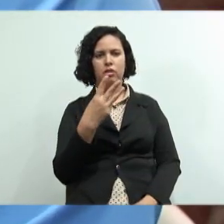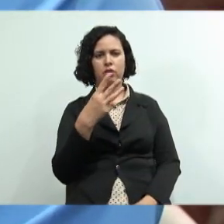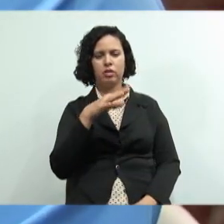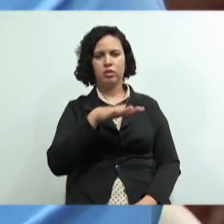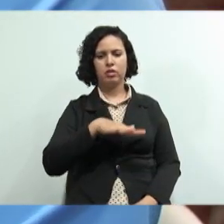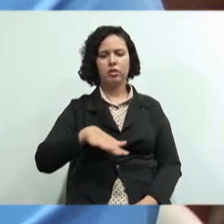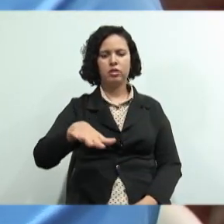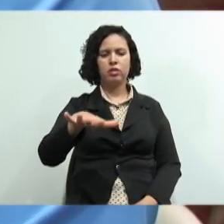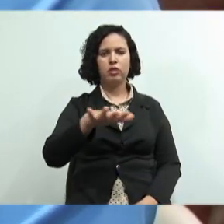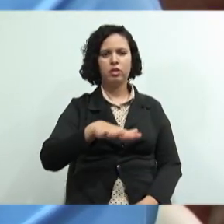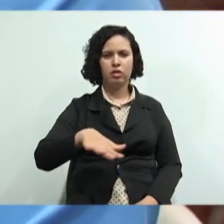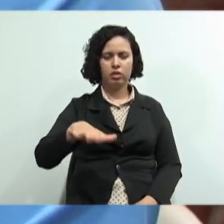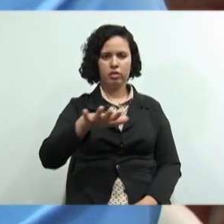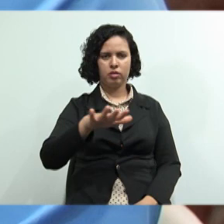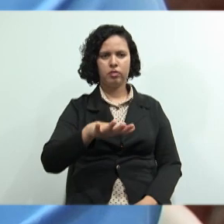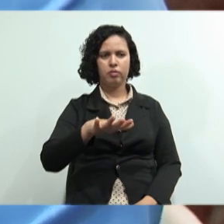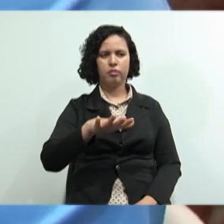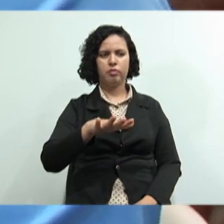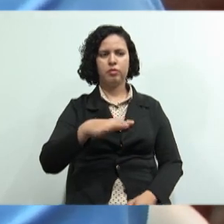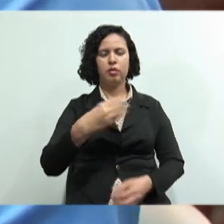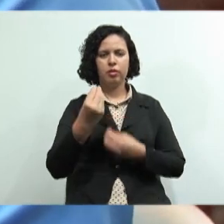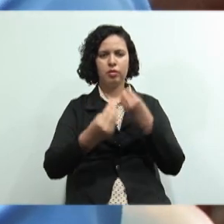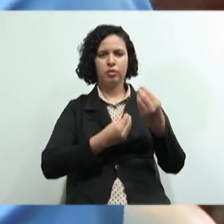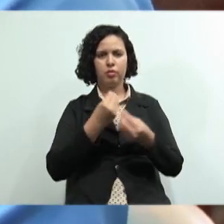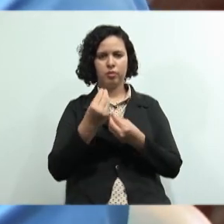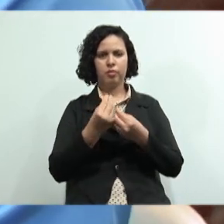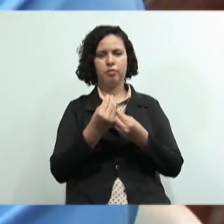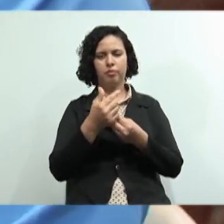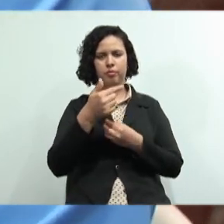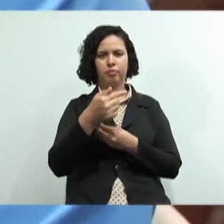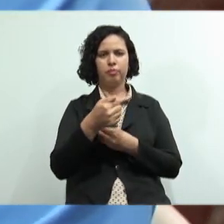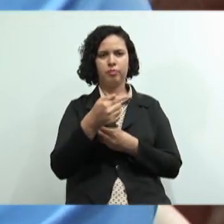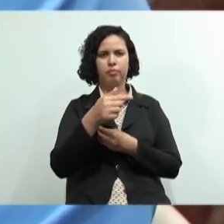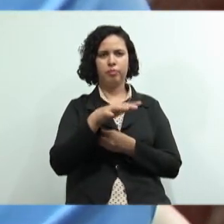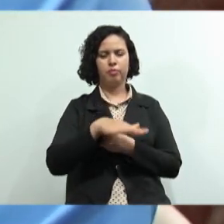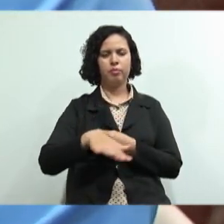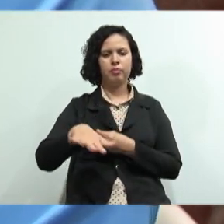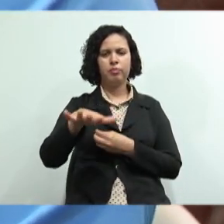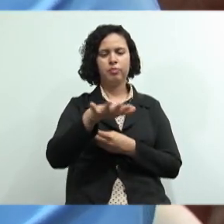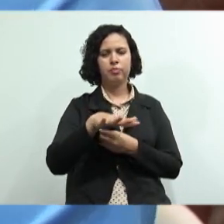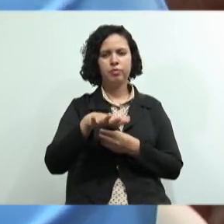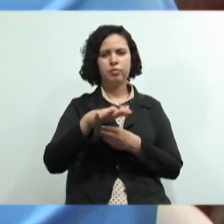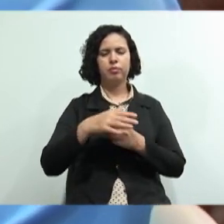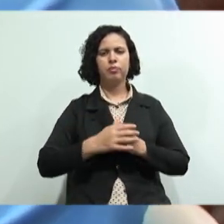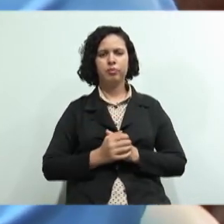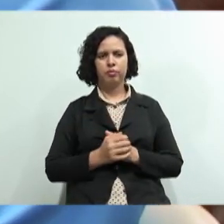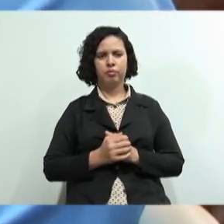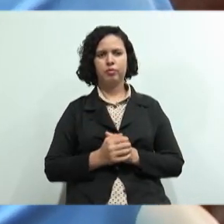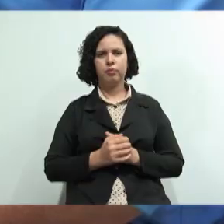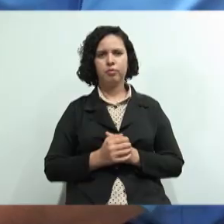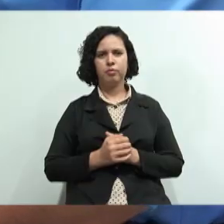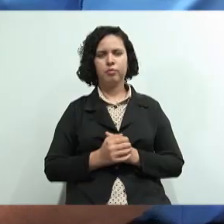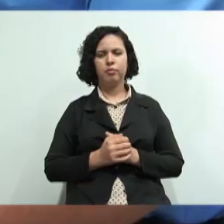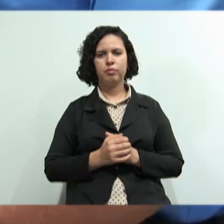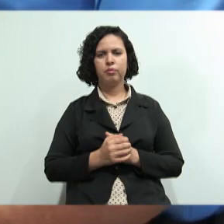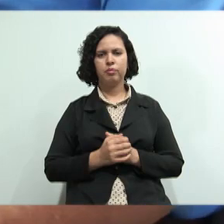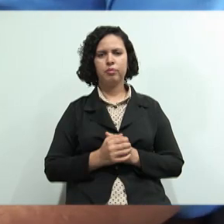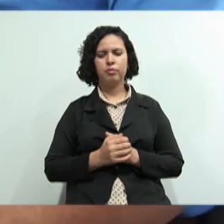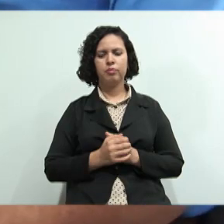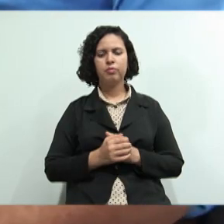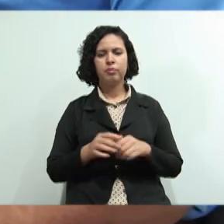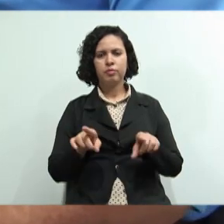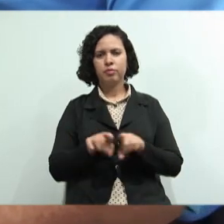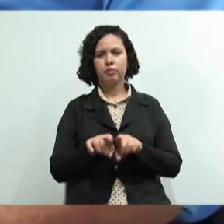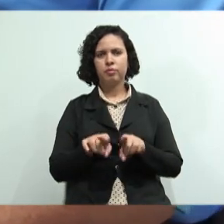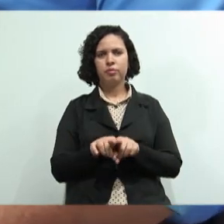congresso agora caminha para redução para 7 ramos. E o agropecuário é um ramo do cooperativismo, assim como